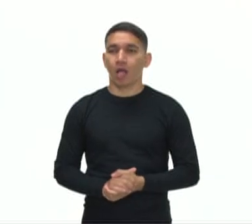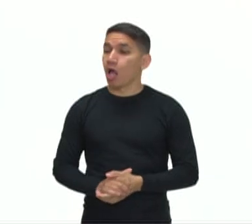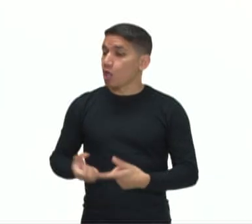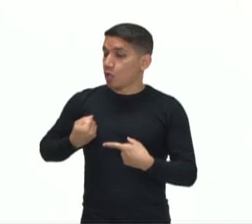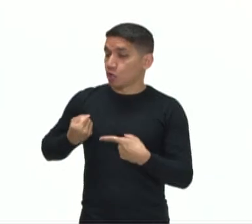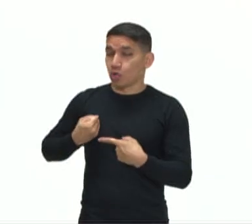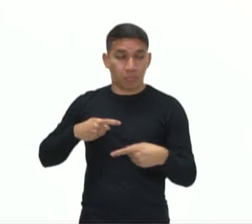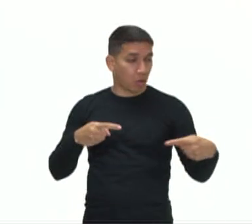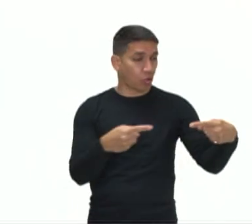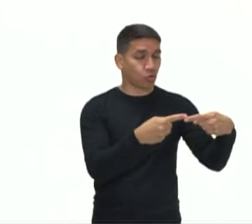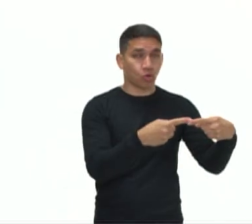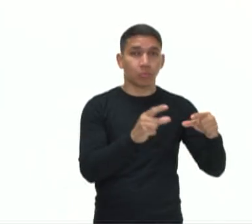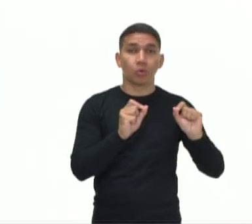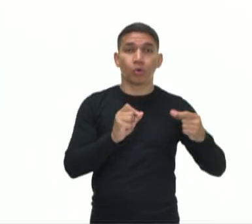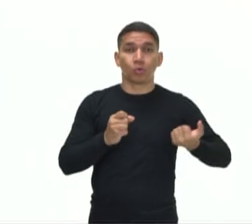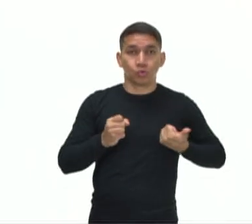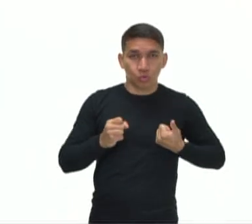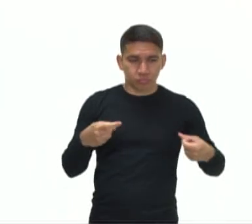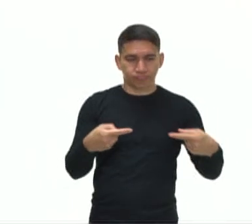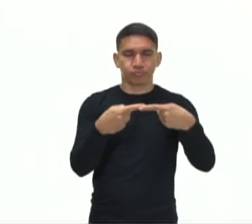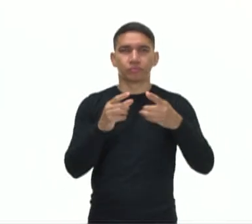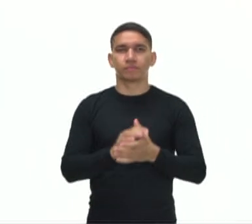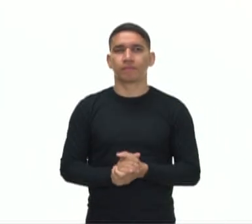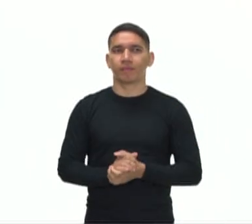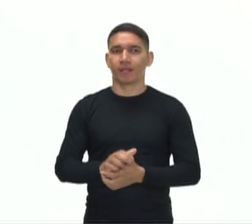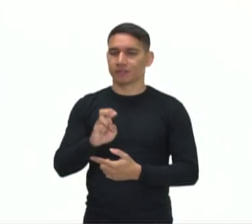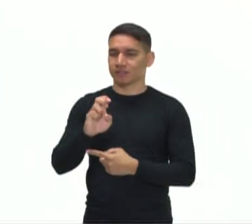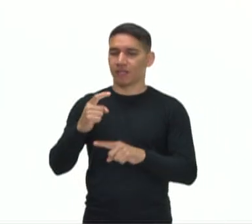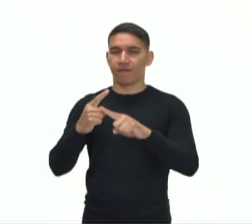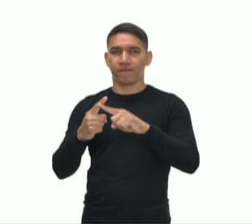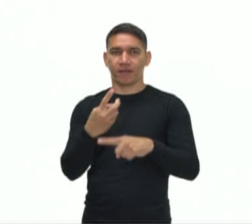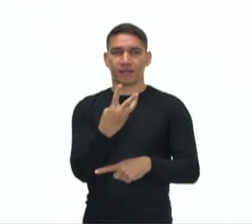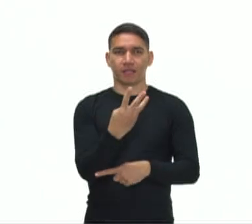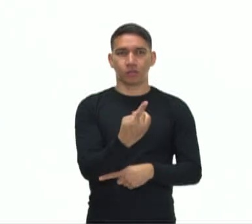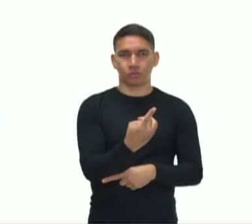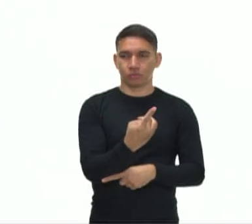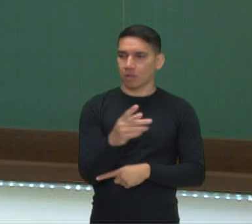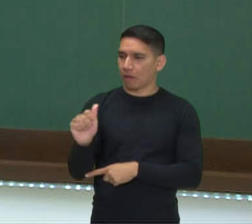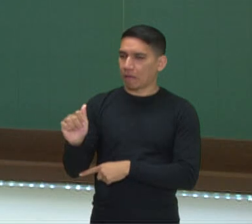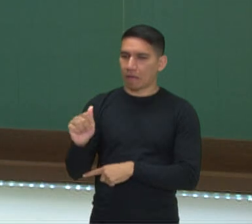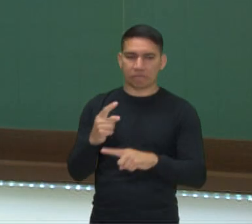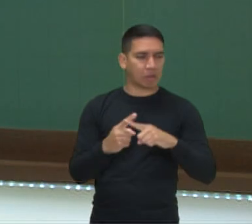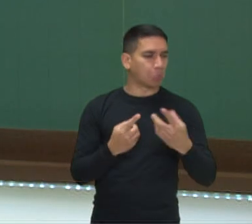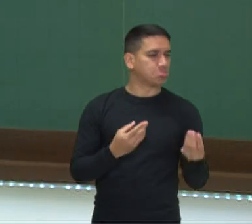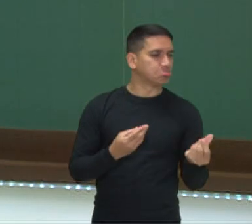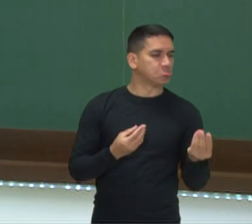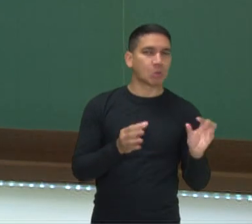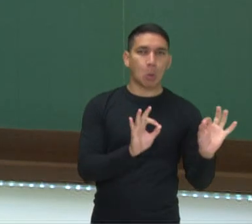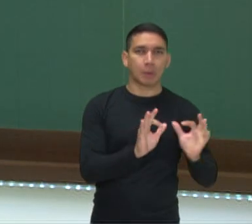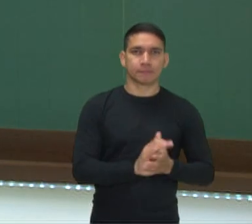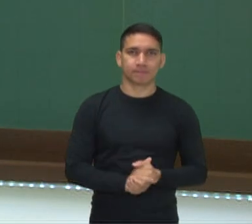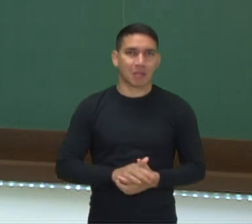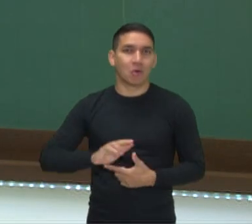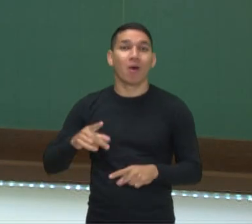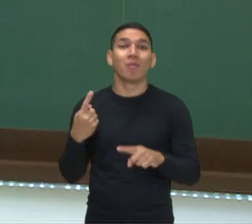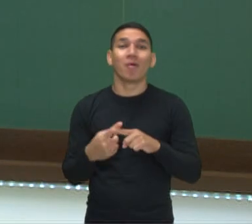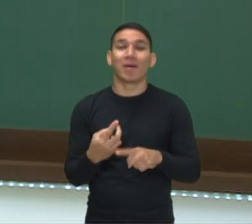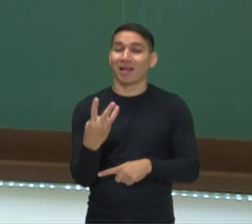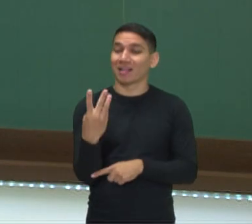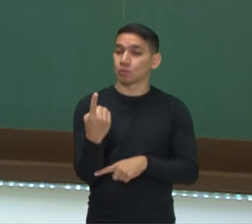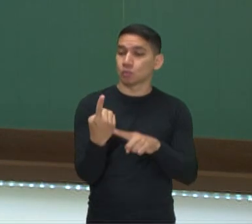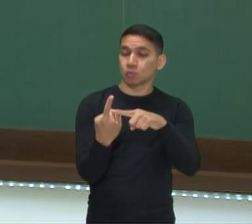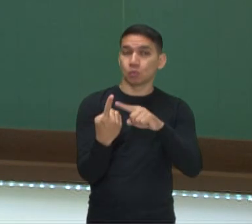número, 5 vezes 31, A vezes ninguém. Então, não é que porque o 31 não